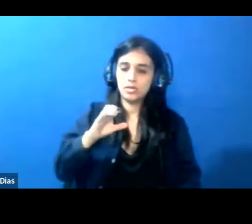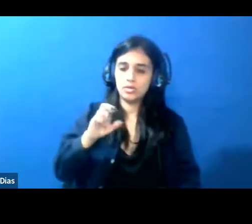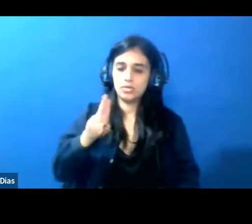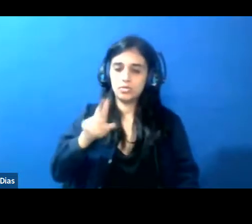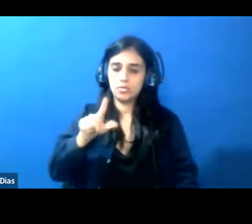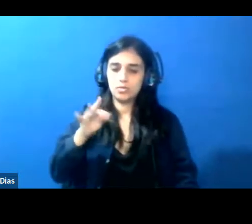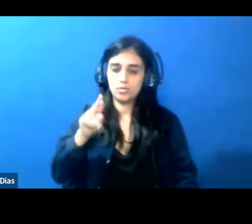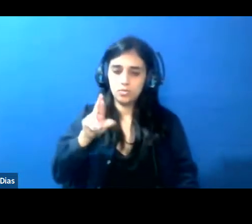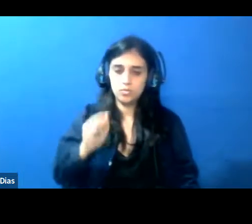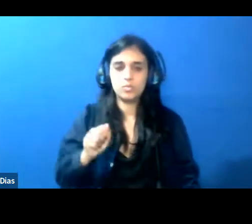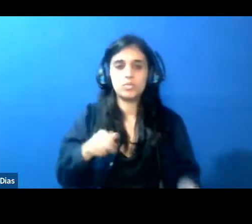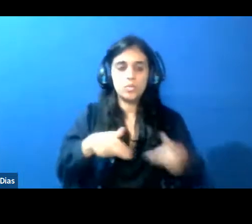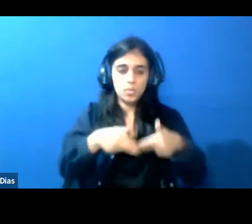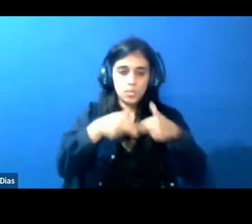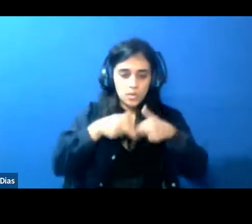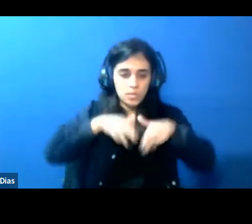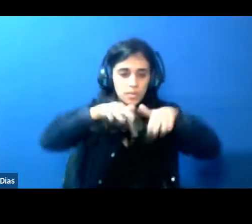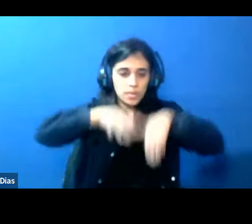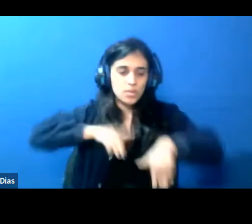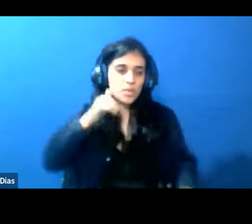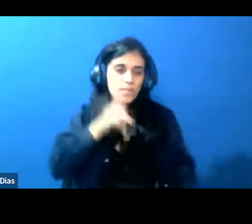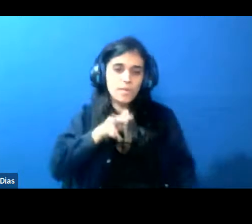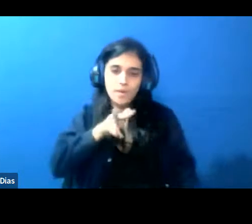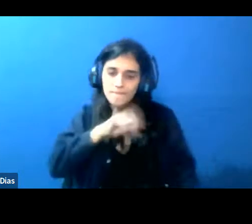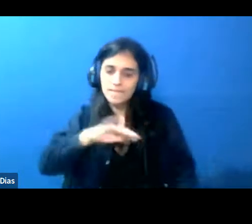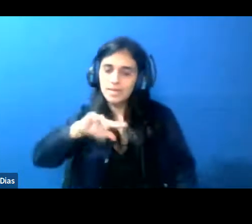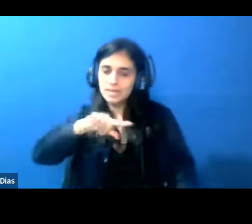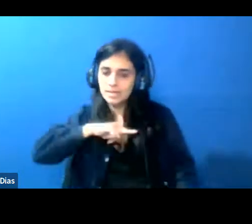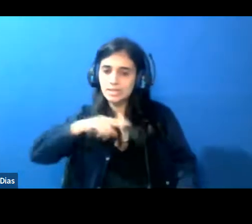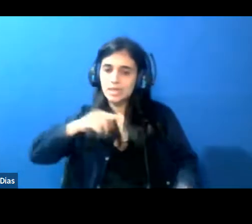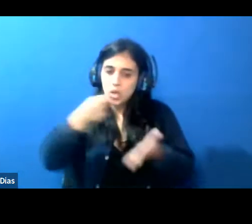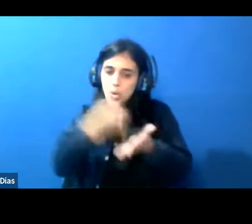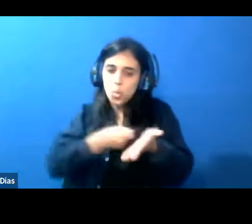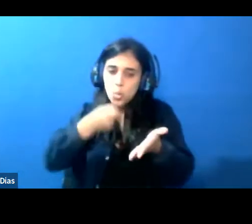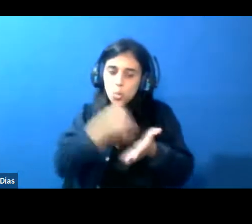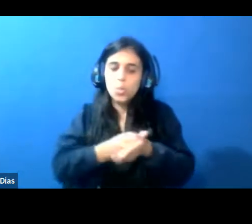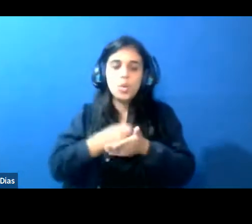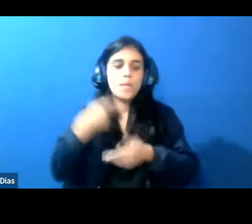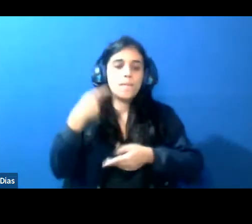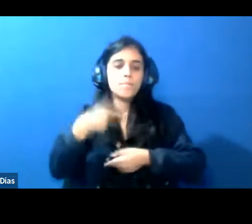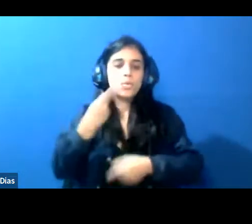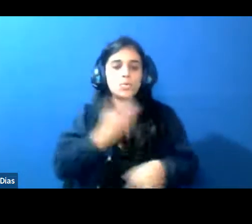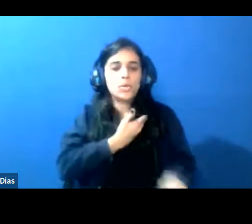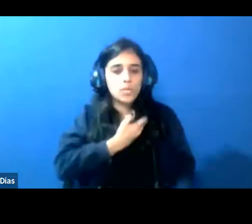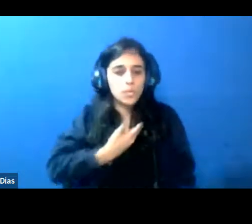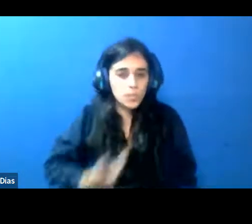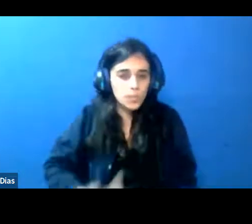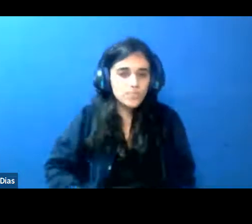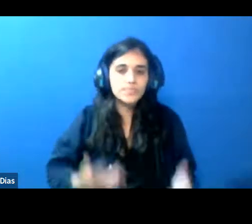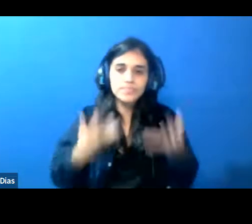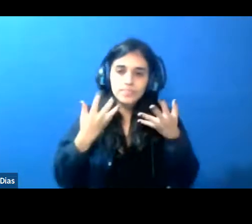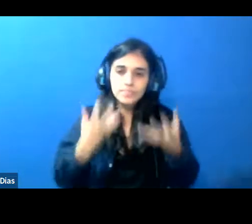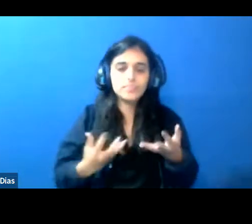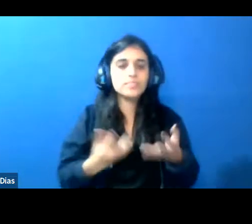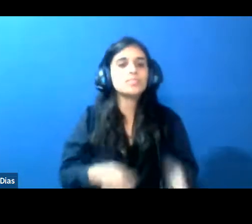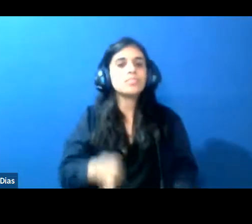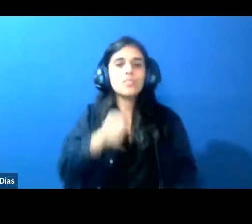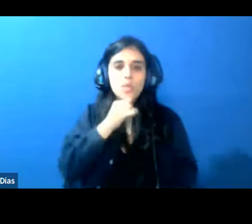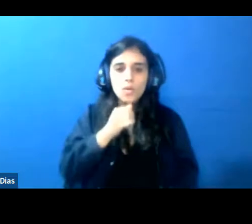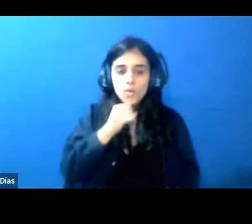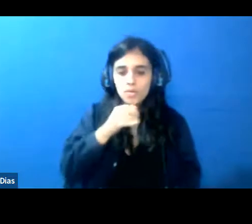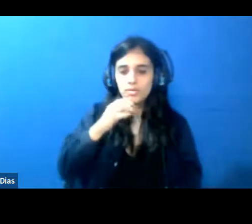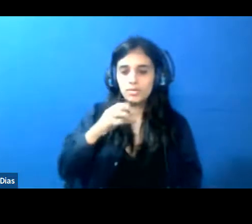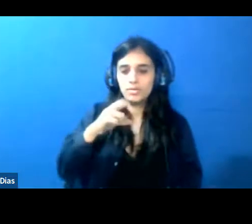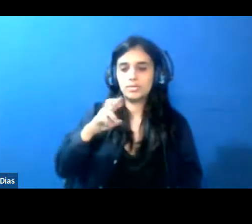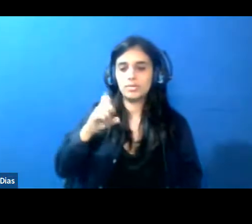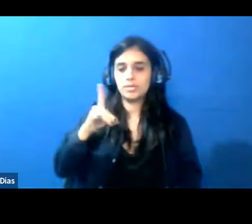de mulheres vai encampar as lutas por políticas públicas. Cito como exemplo o crédito